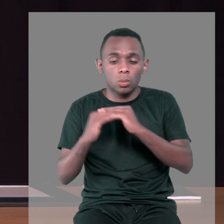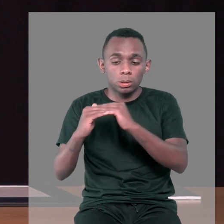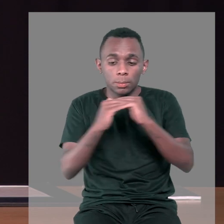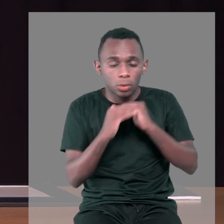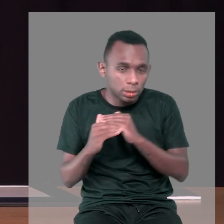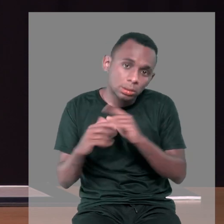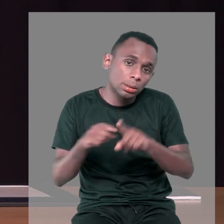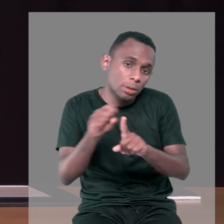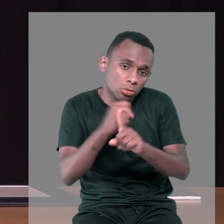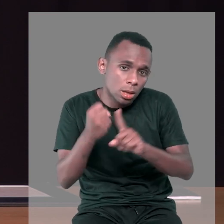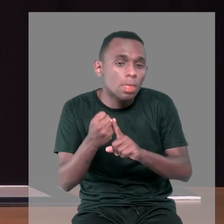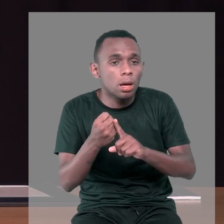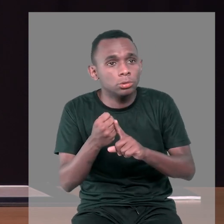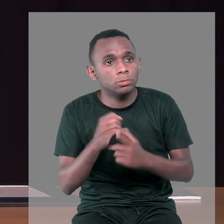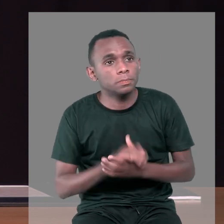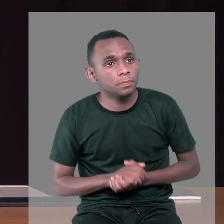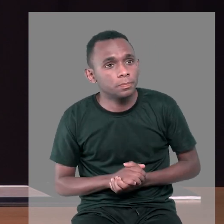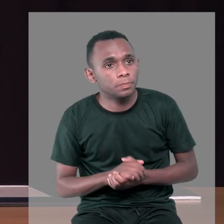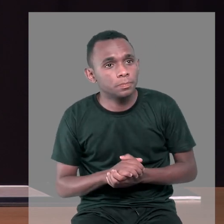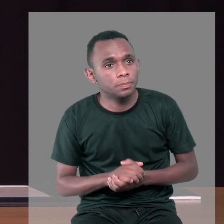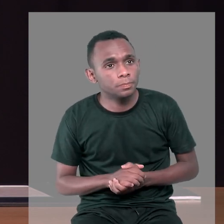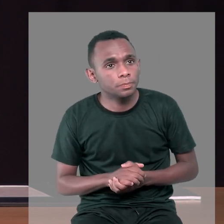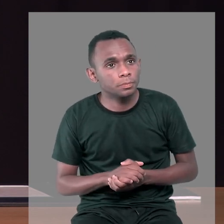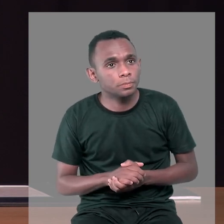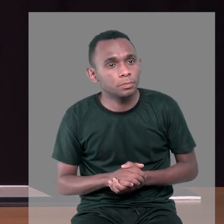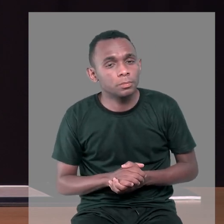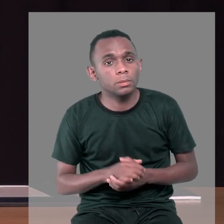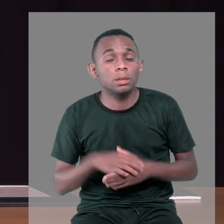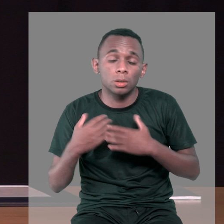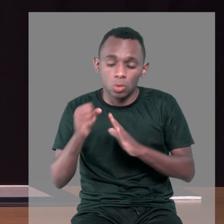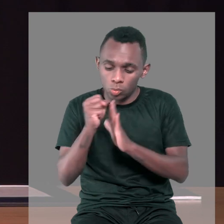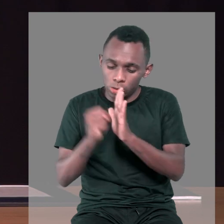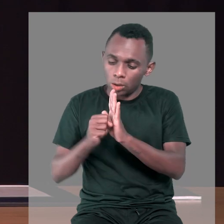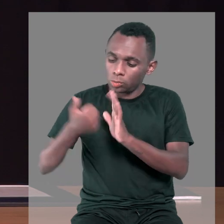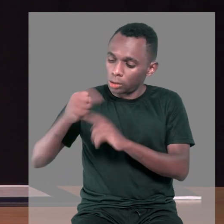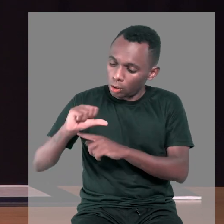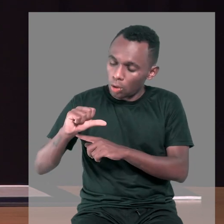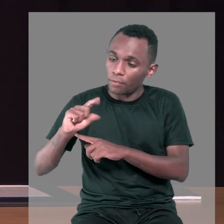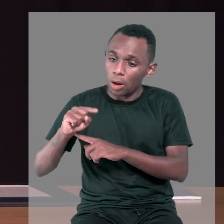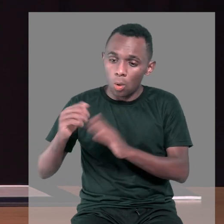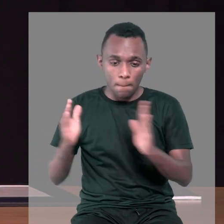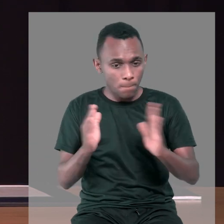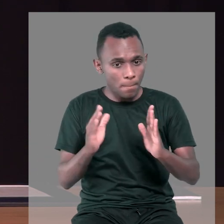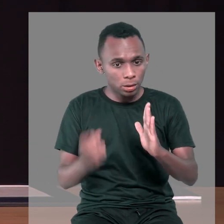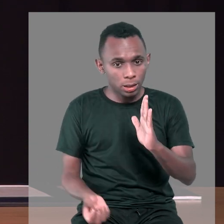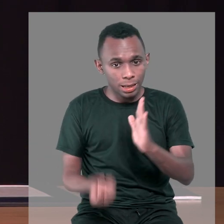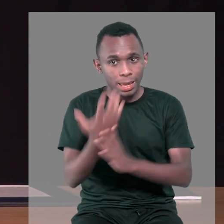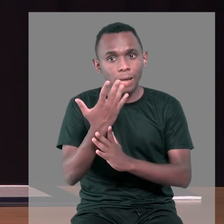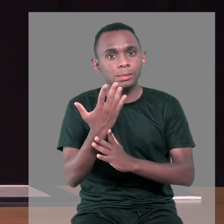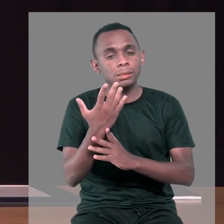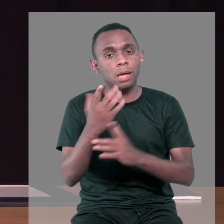ideologia. Uma coisa não vai sem a outra, pois que a ideologia, nesse sentido moderno, que ultrapassa, portanto, a definição